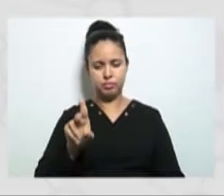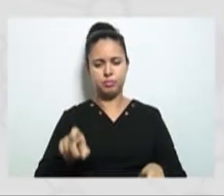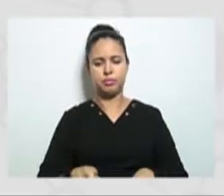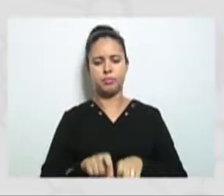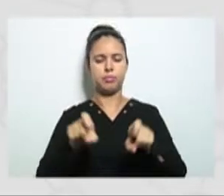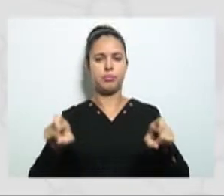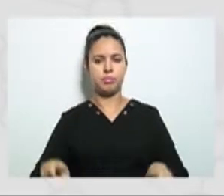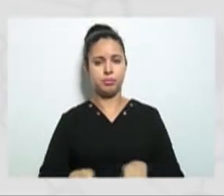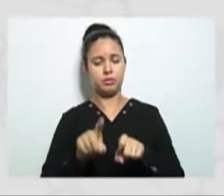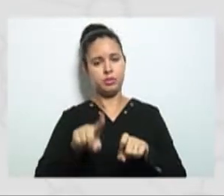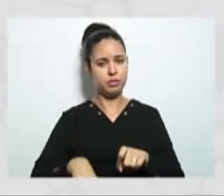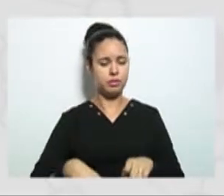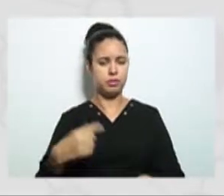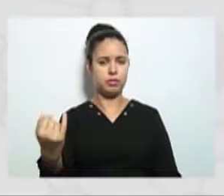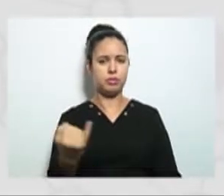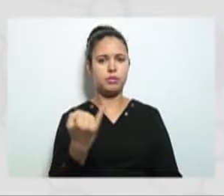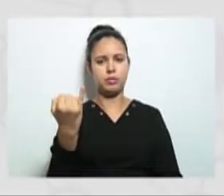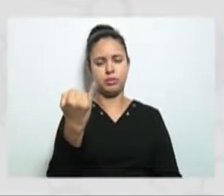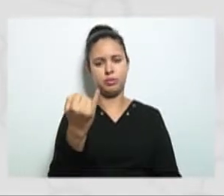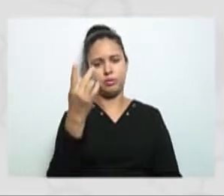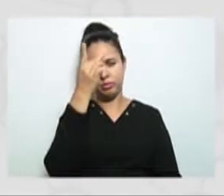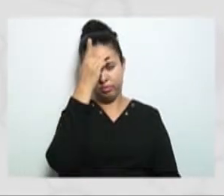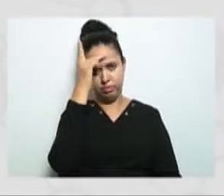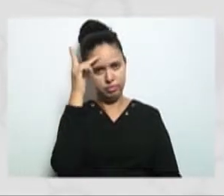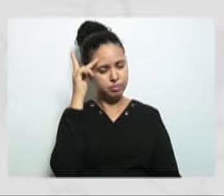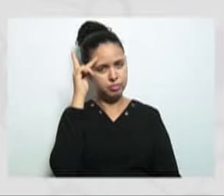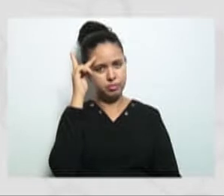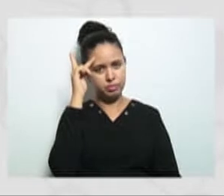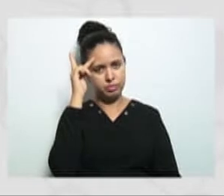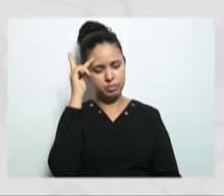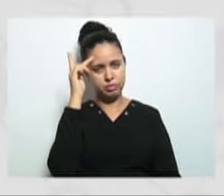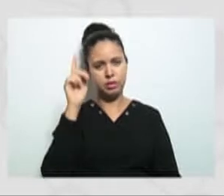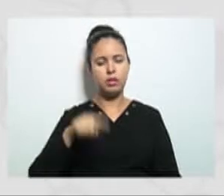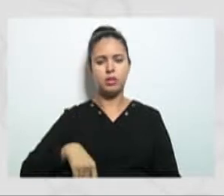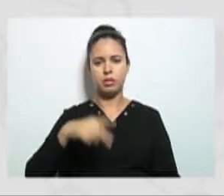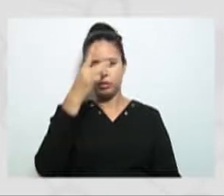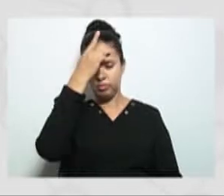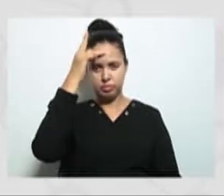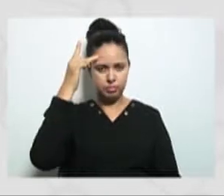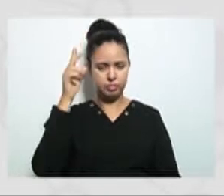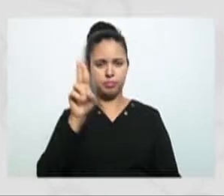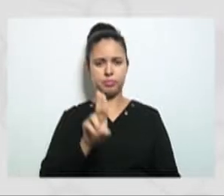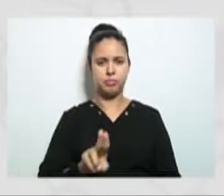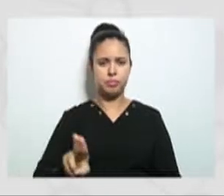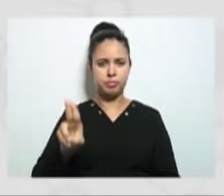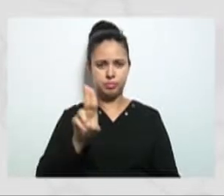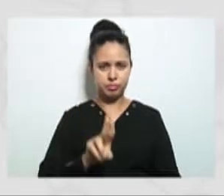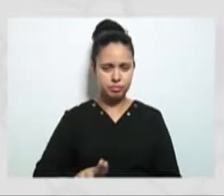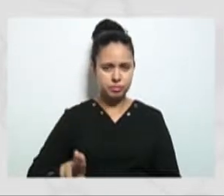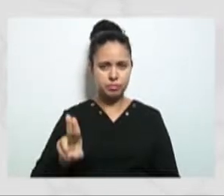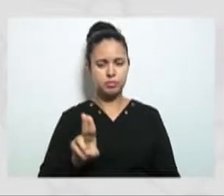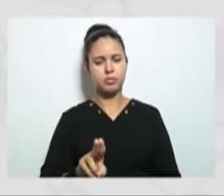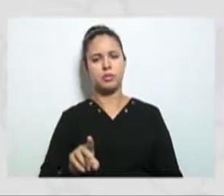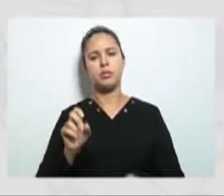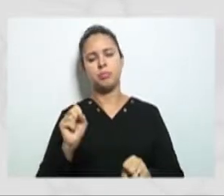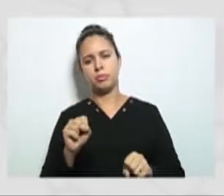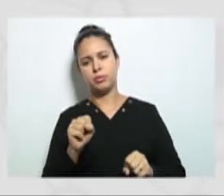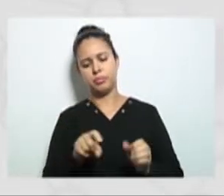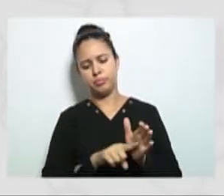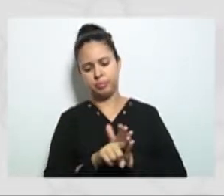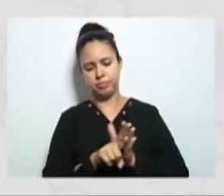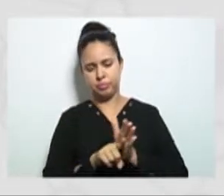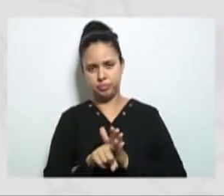Na informática a gente conhece muito como usuário, não é isso? Mas o peopleware ele é mais abrangente, tá, gente? Ó, pode ser os analistas de